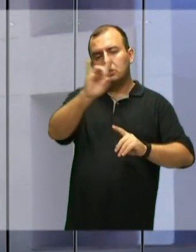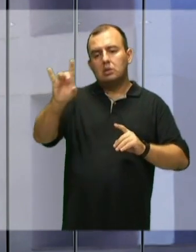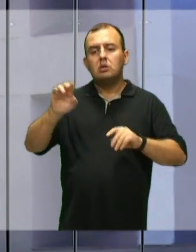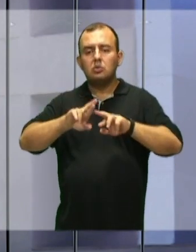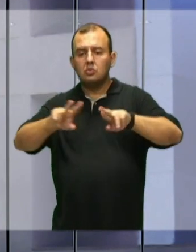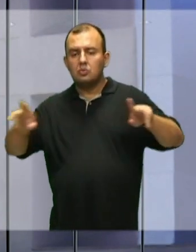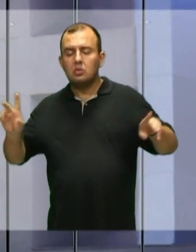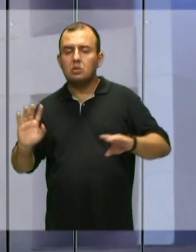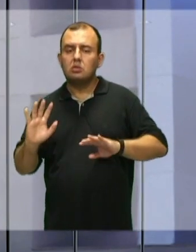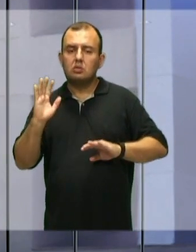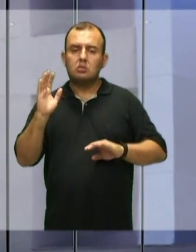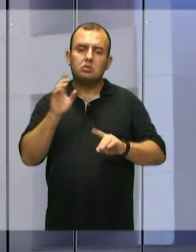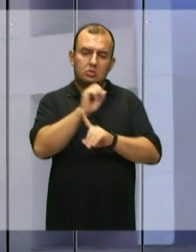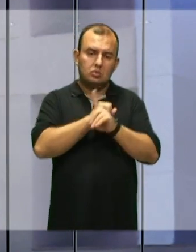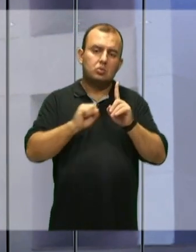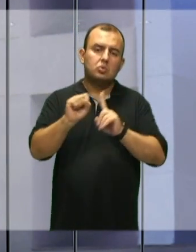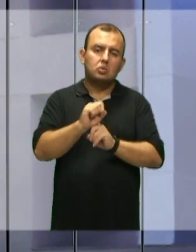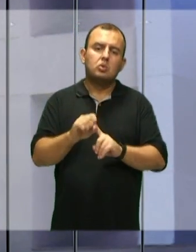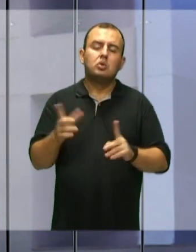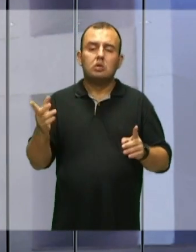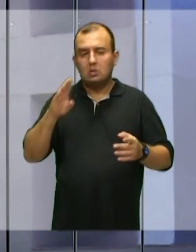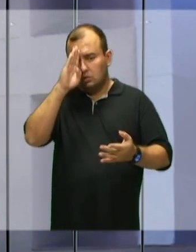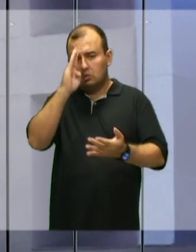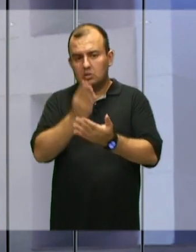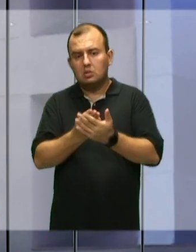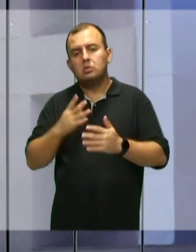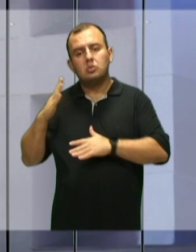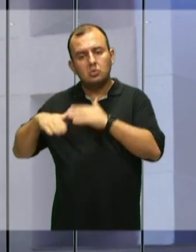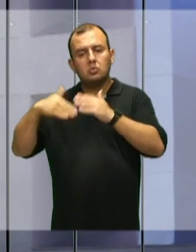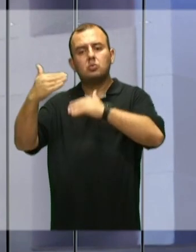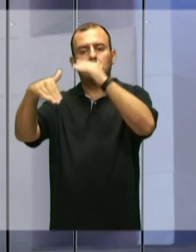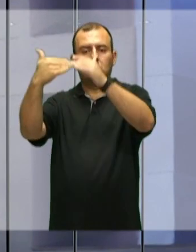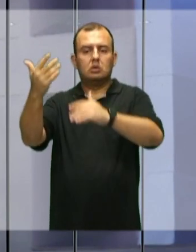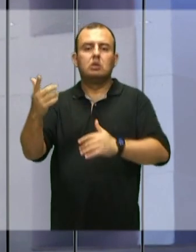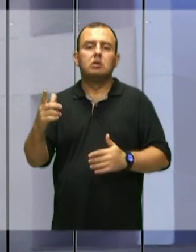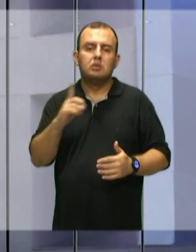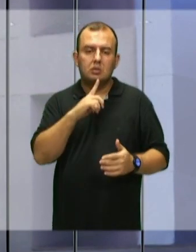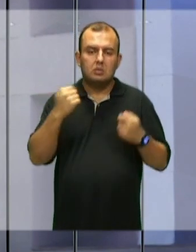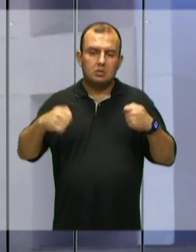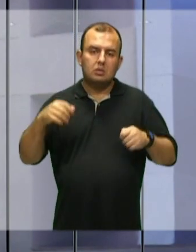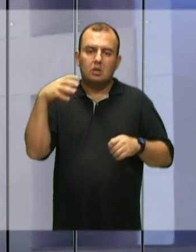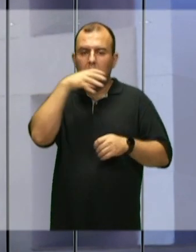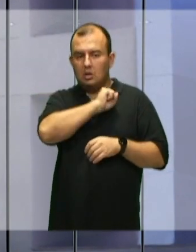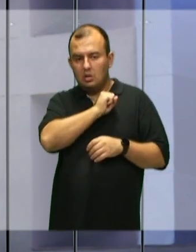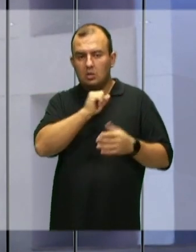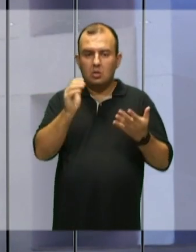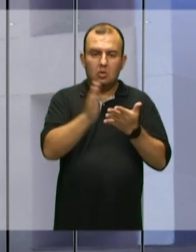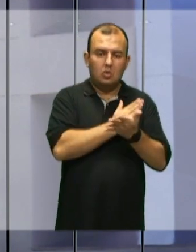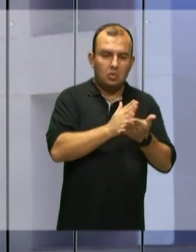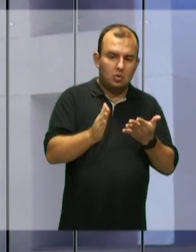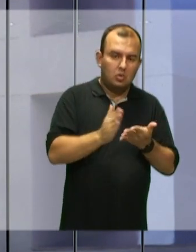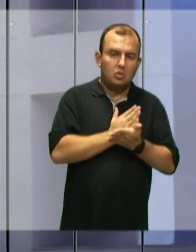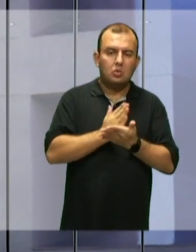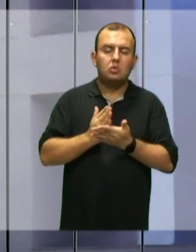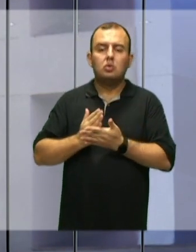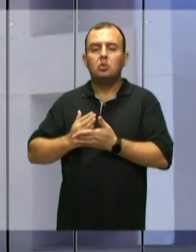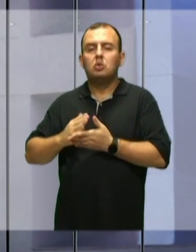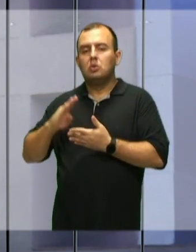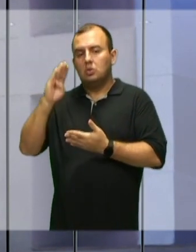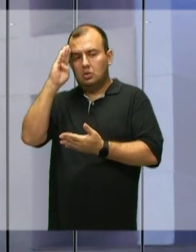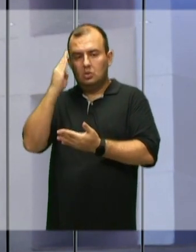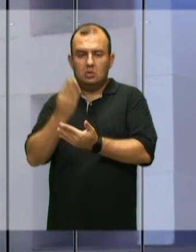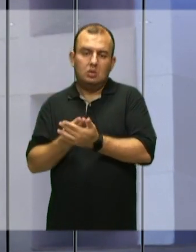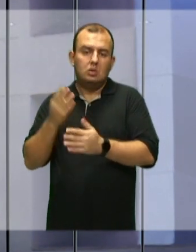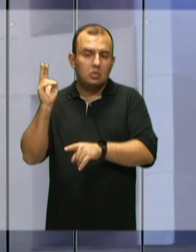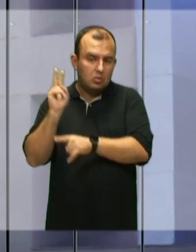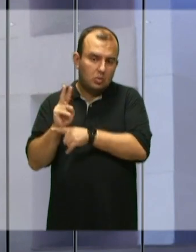diversas partes da sociedade né daqueles que acreditam que o progresso Deva ser de uma forma mais rápida outros que acreditam também a questão que tem que ter